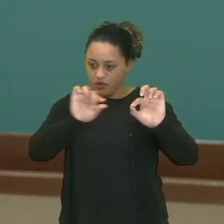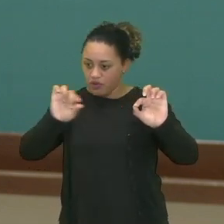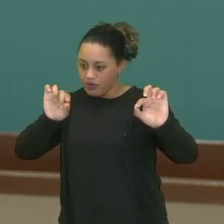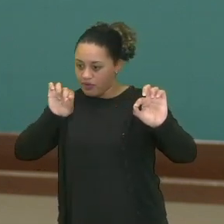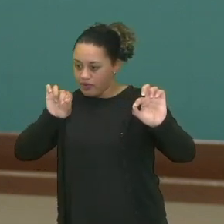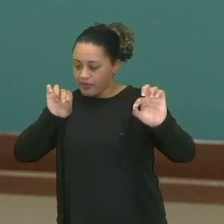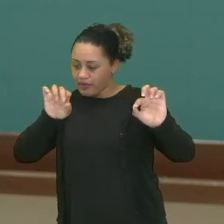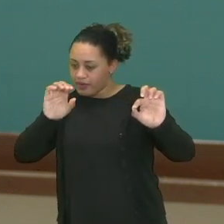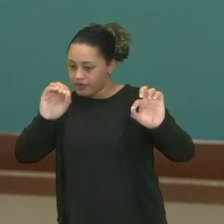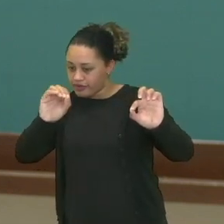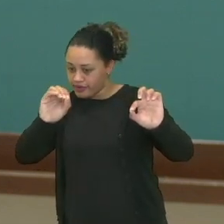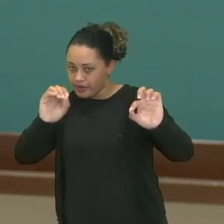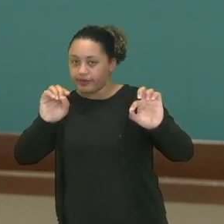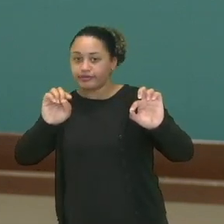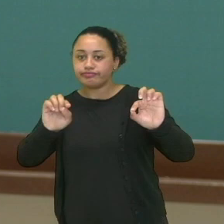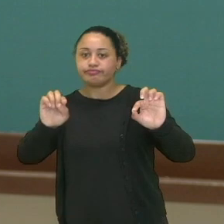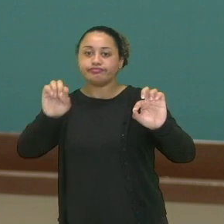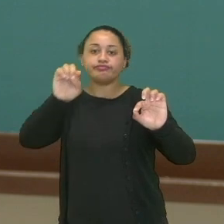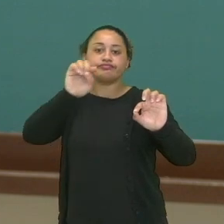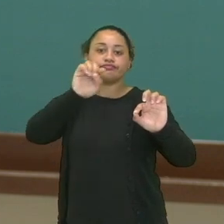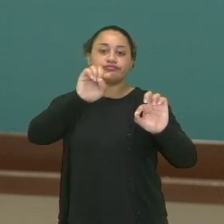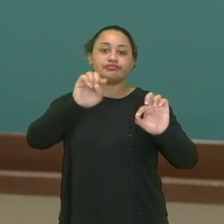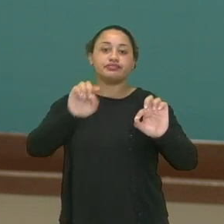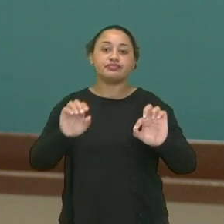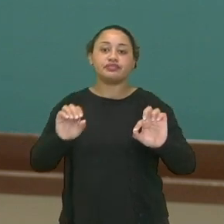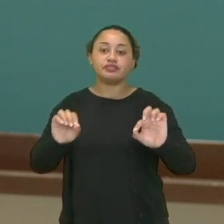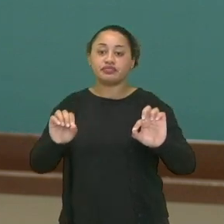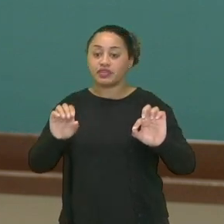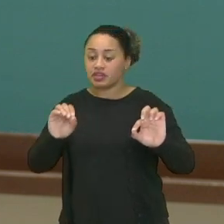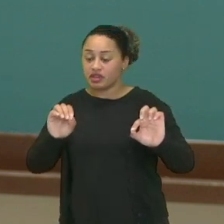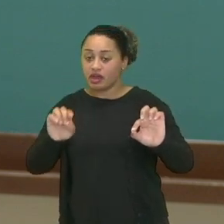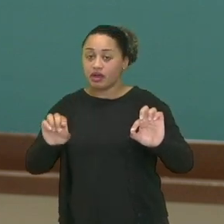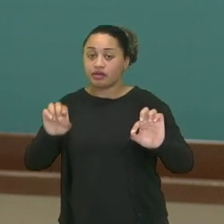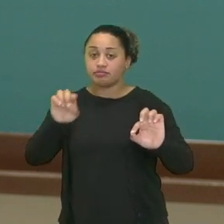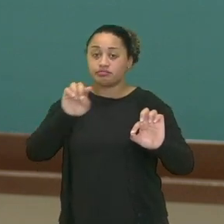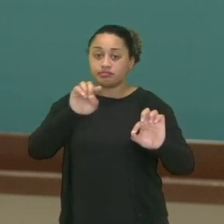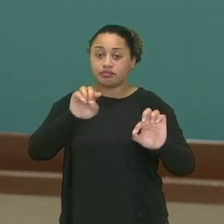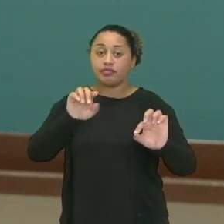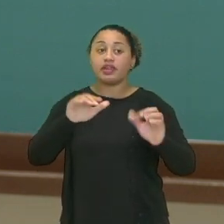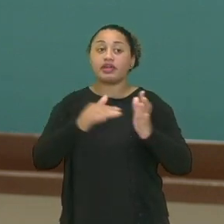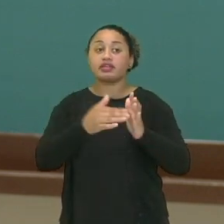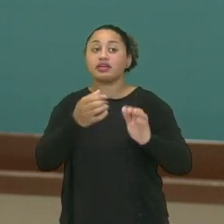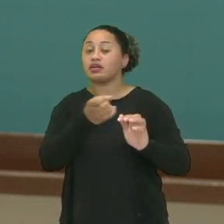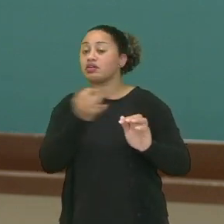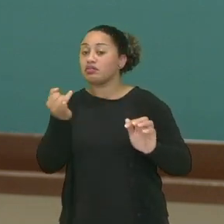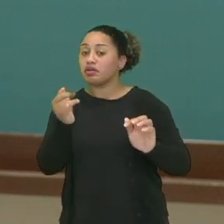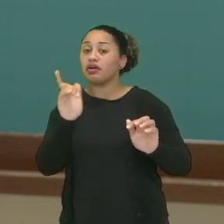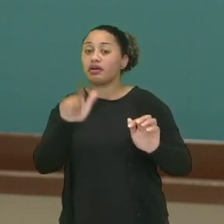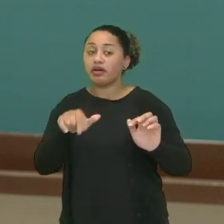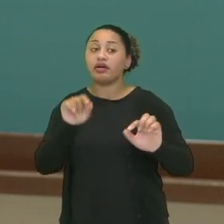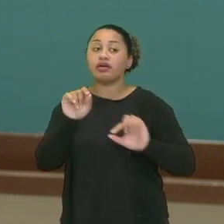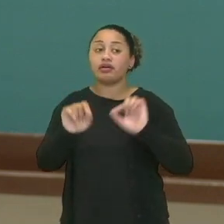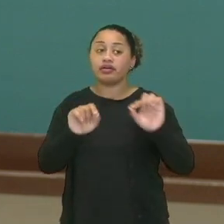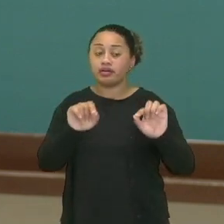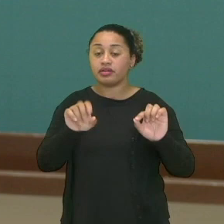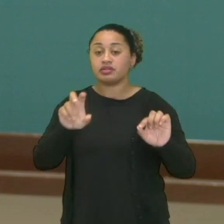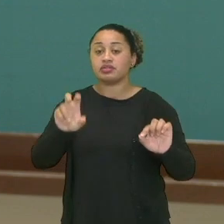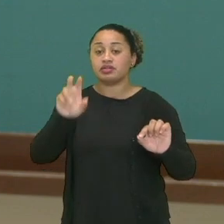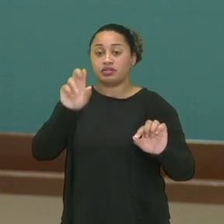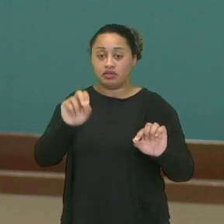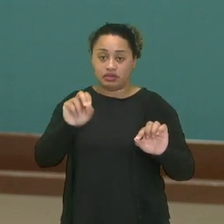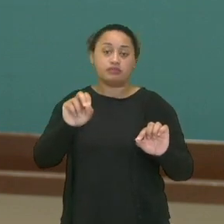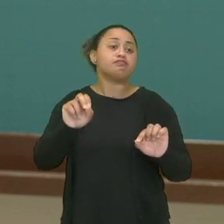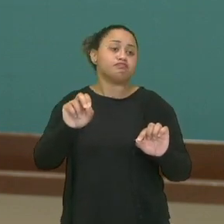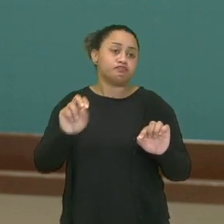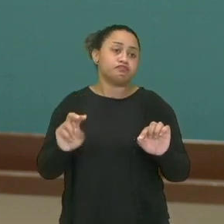do ângulo, tá? E ele vai vir aqui e nós vamos identificar qual que vai ser, ó. Que vai ser 50.